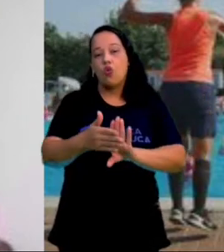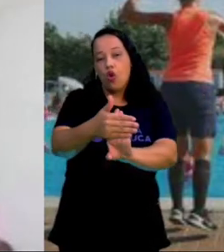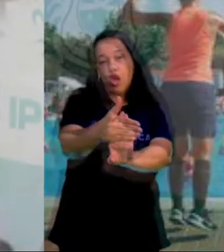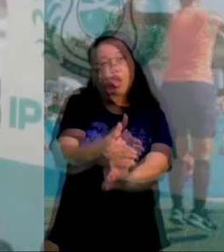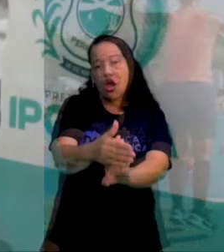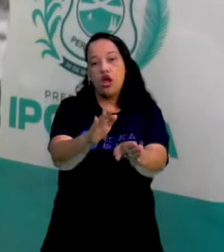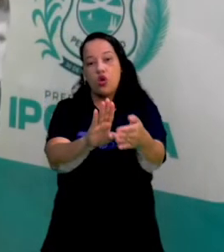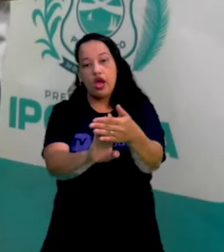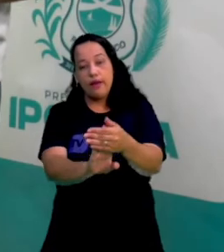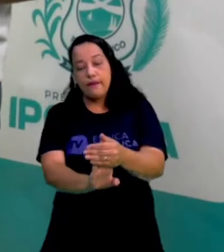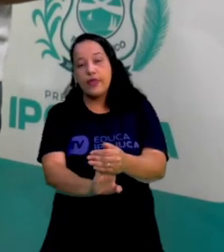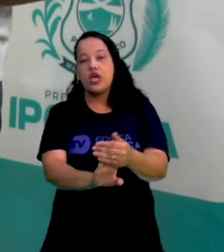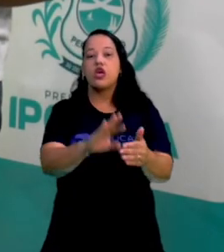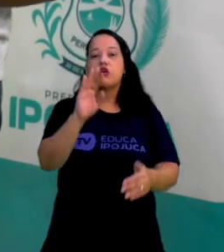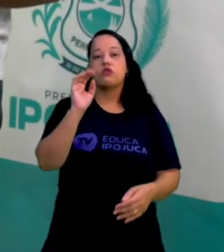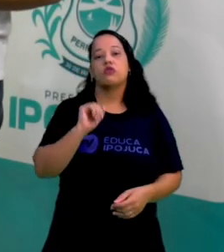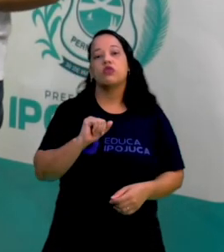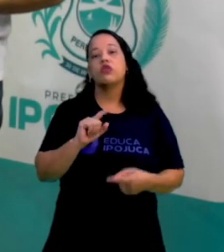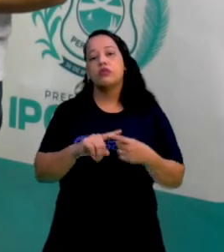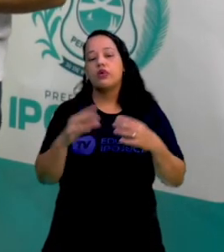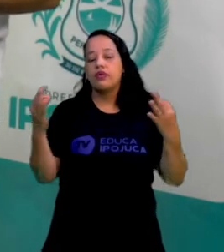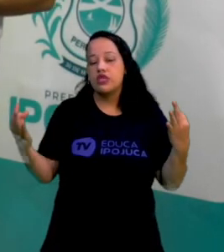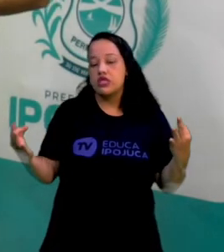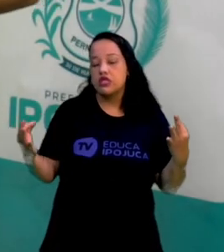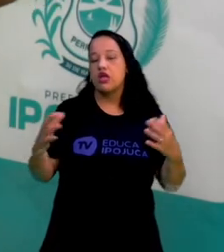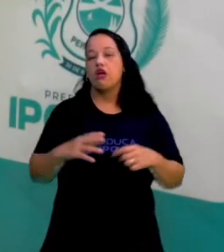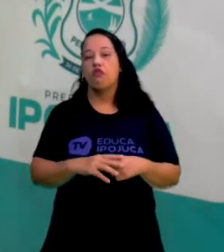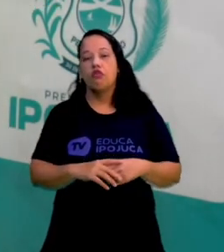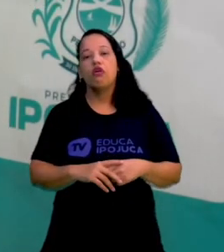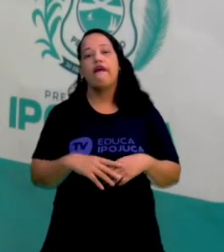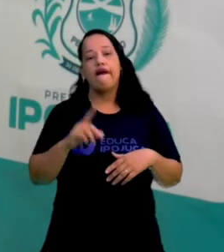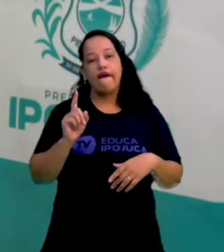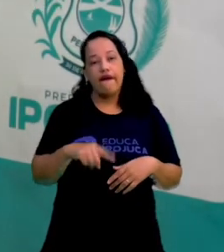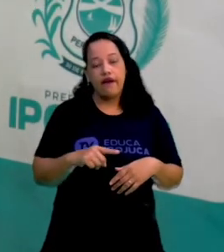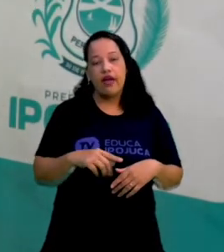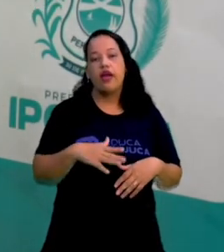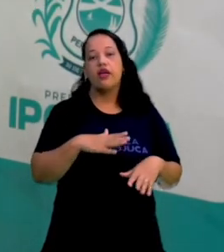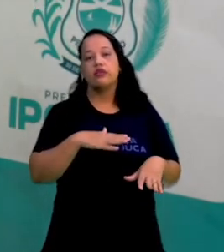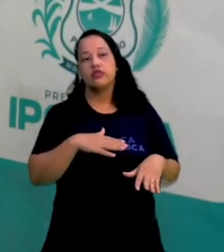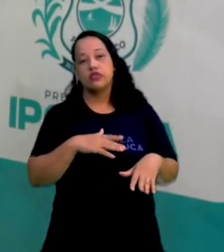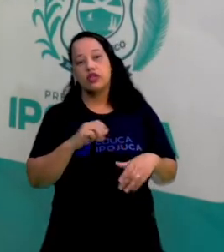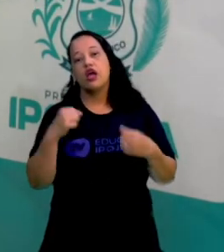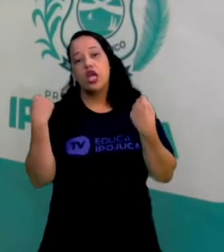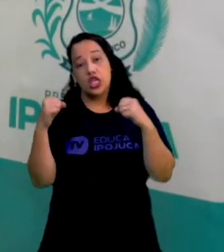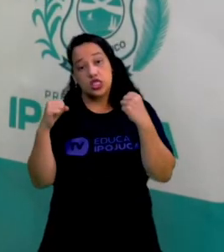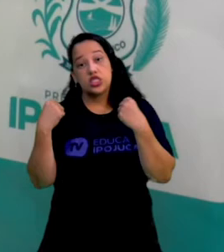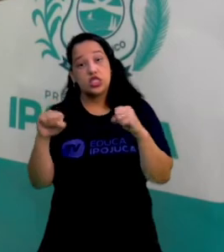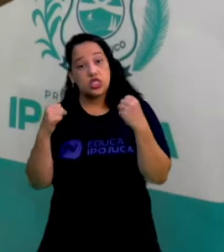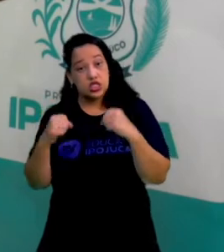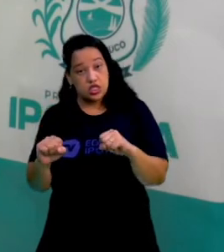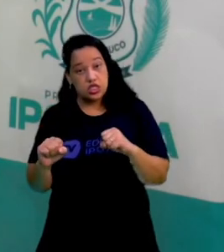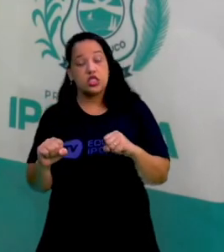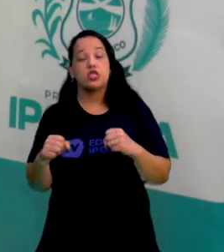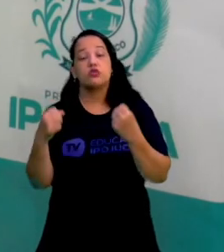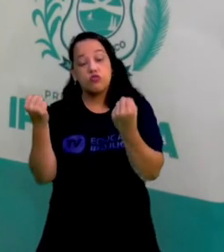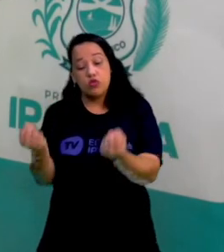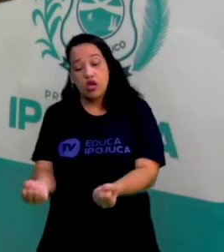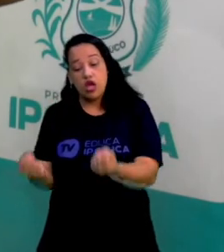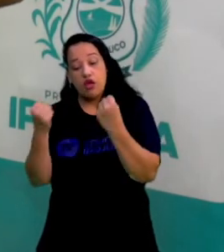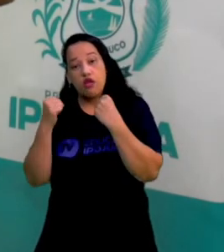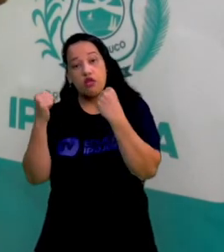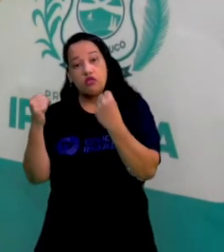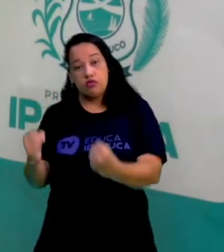a meditação são atividades físicas. Já os exercícios são os exercícios feitos em academias